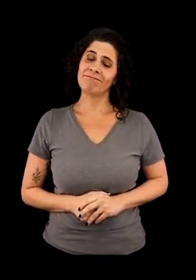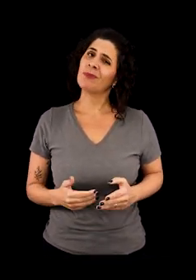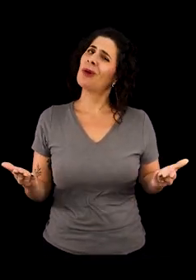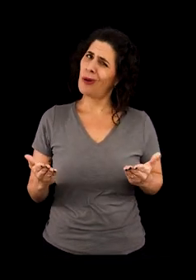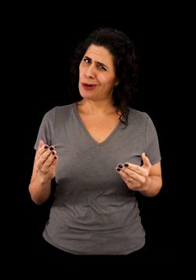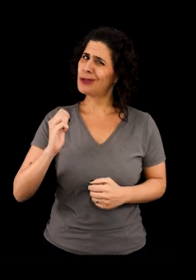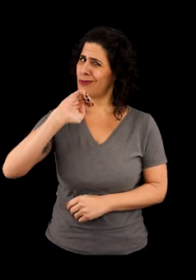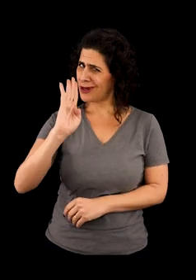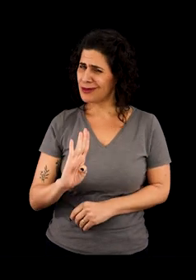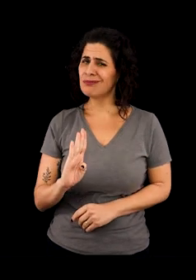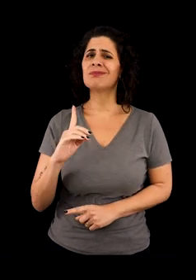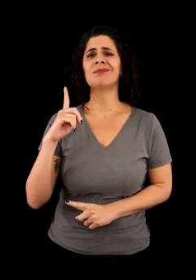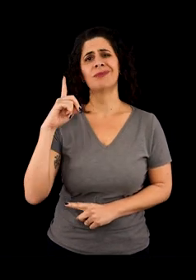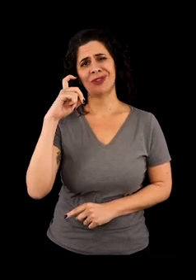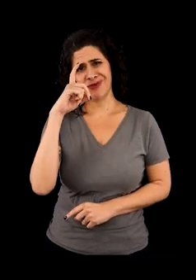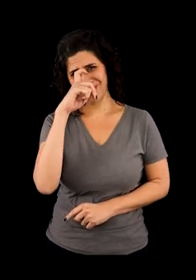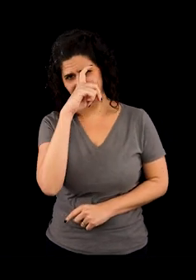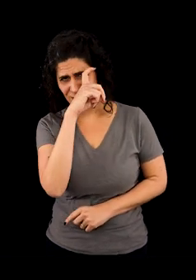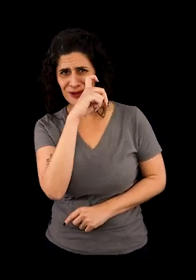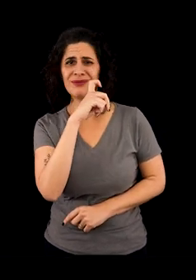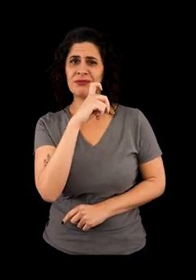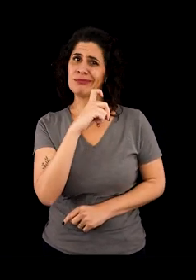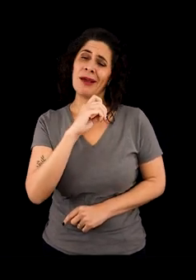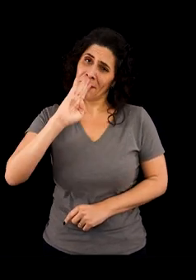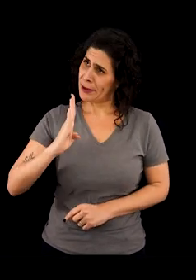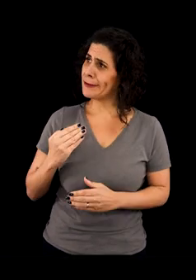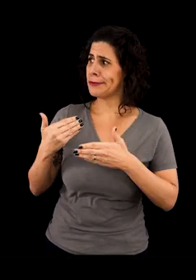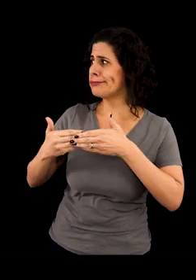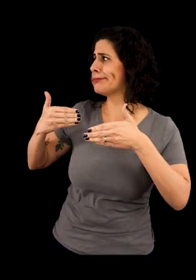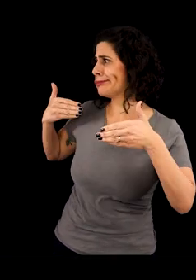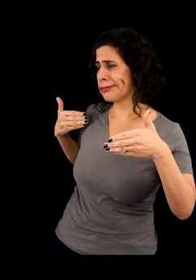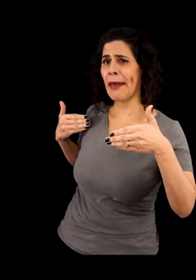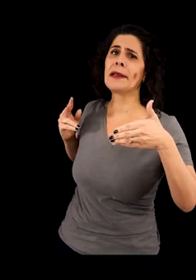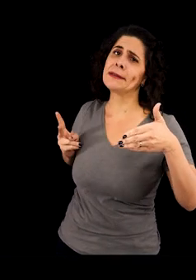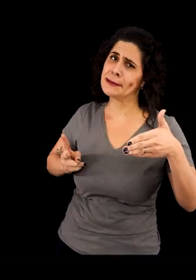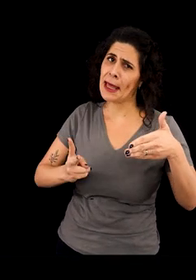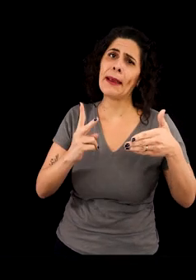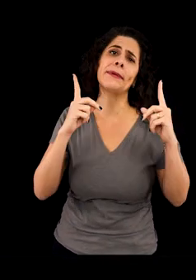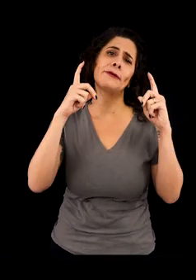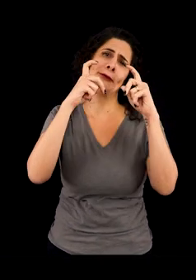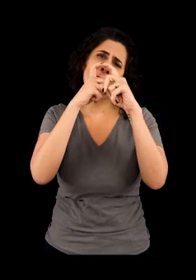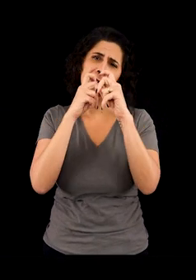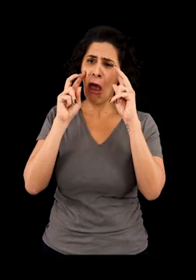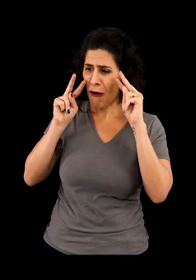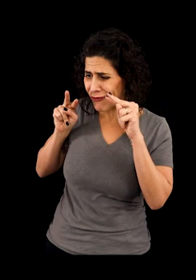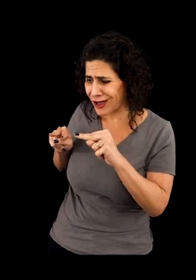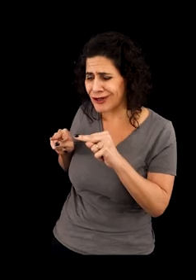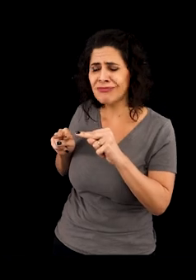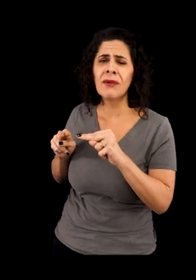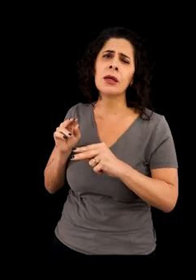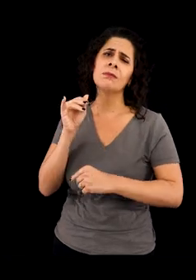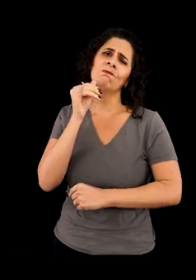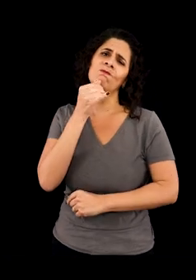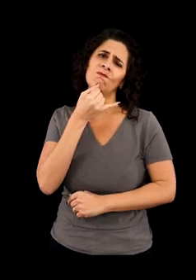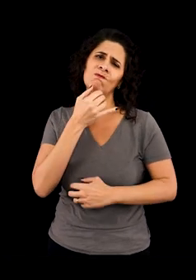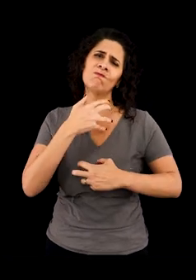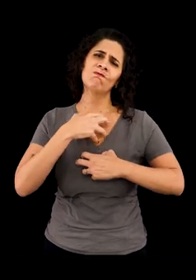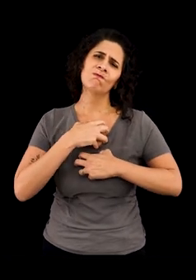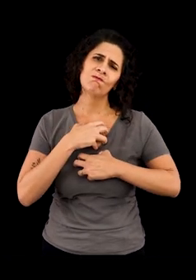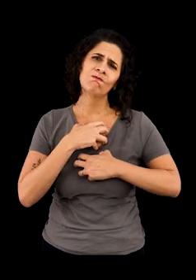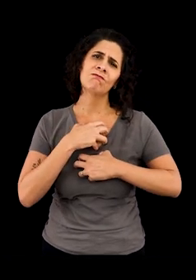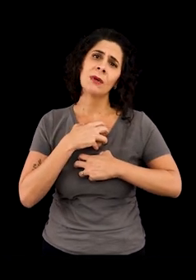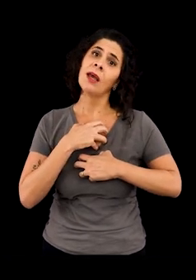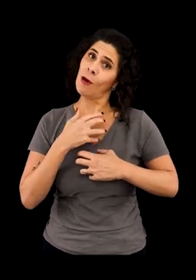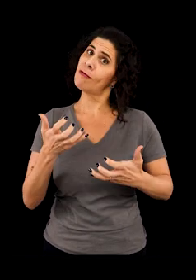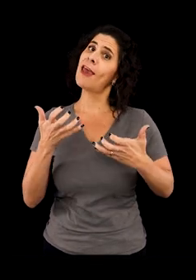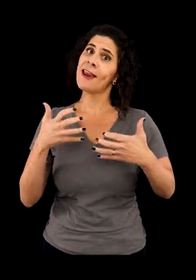Nós estamos num Brasil difícil. Aliás, o Brasil sempre foi difícil. Eu tenho tristeza pelo meu país,